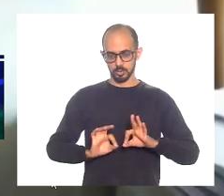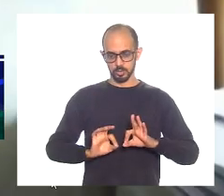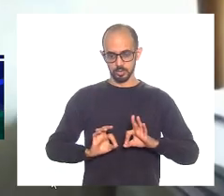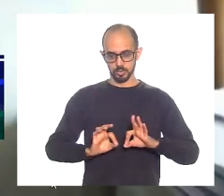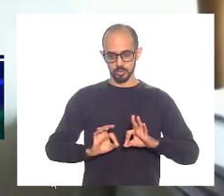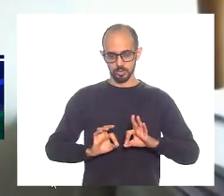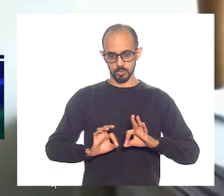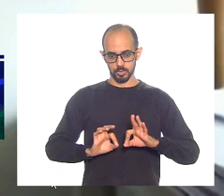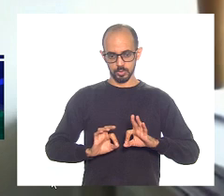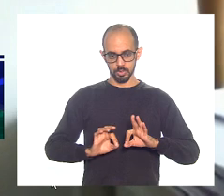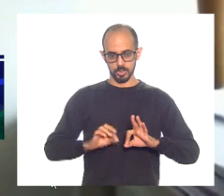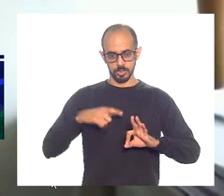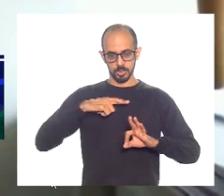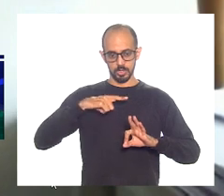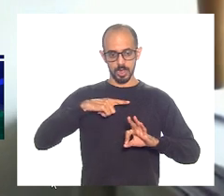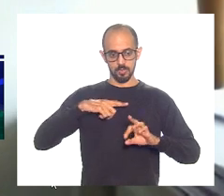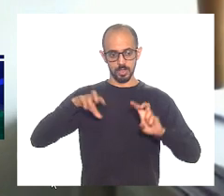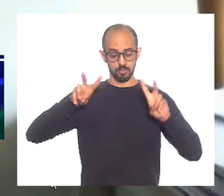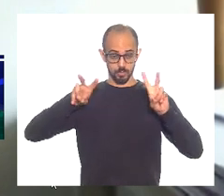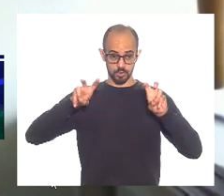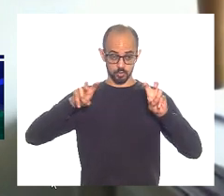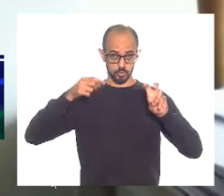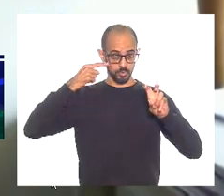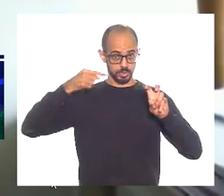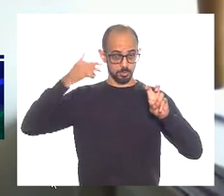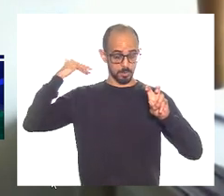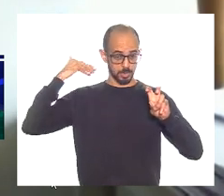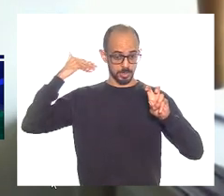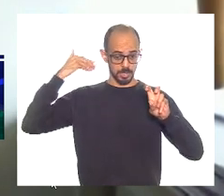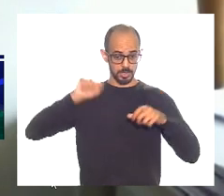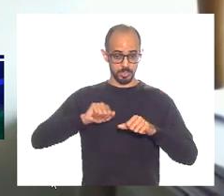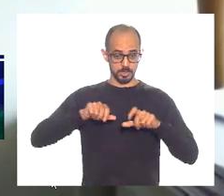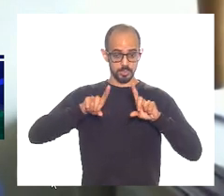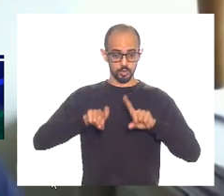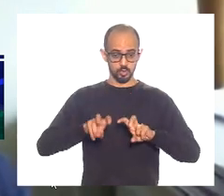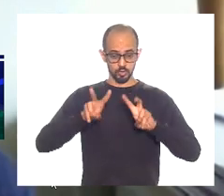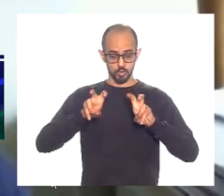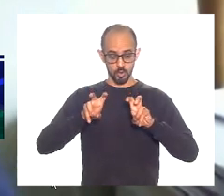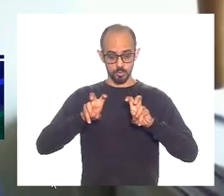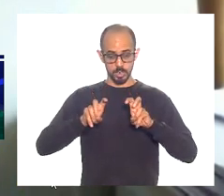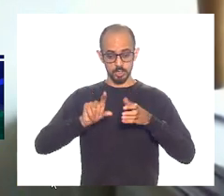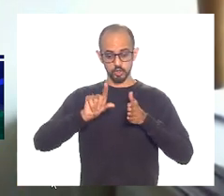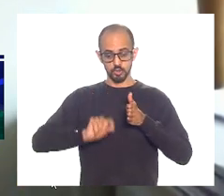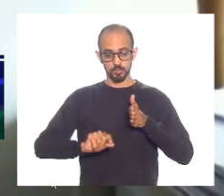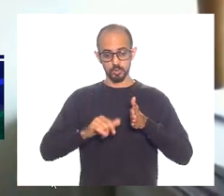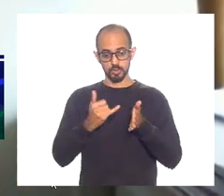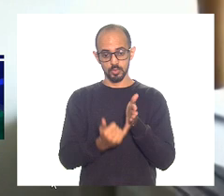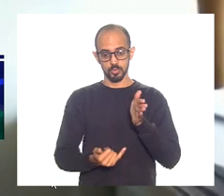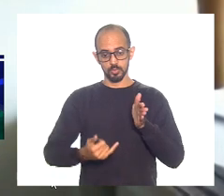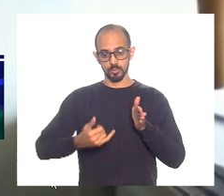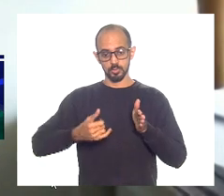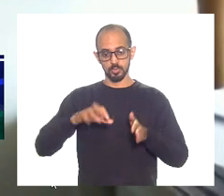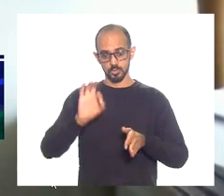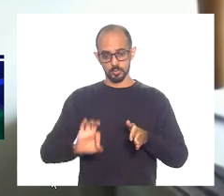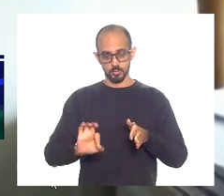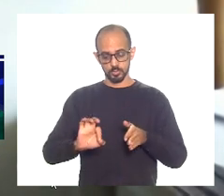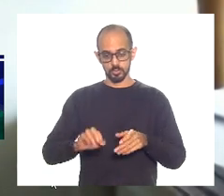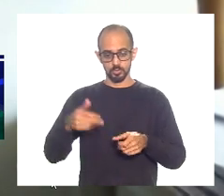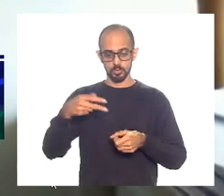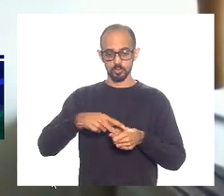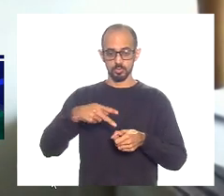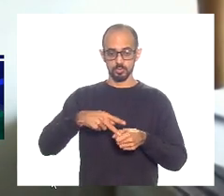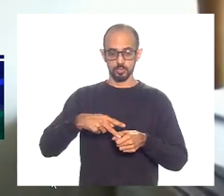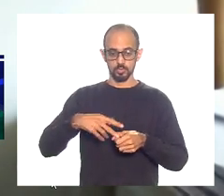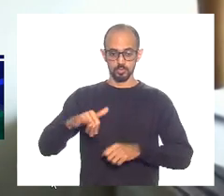em pauta na semana passada sobre a redução da alíquota do QAV, do querosene,